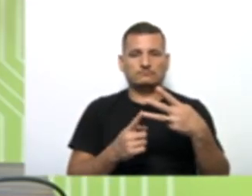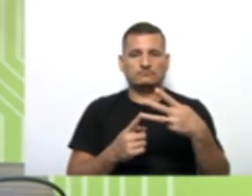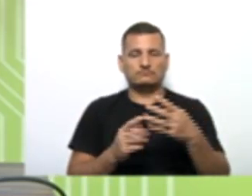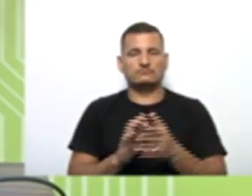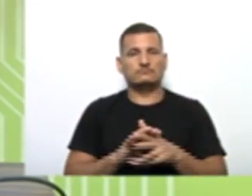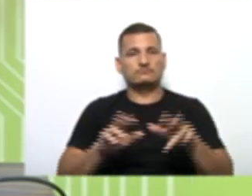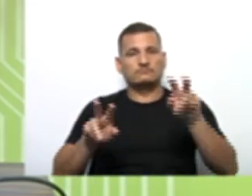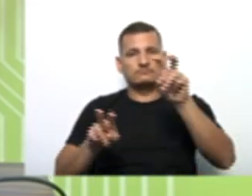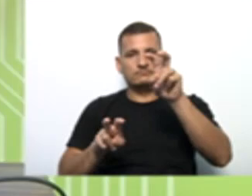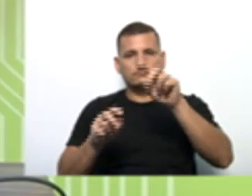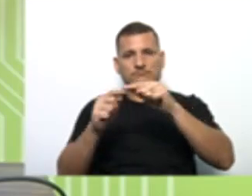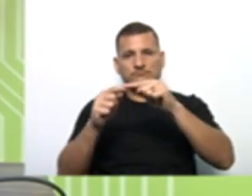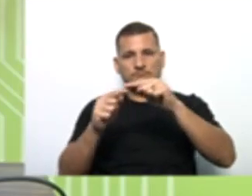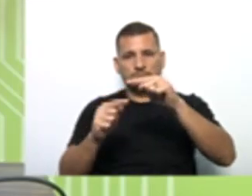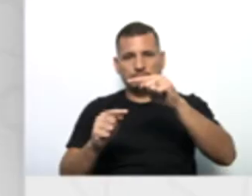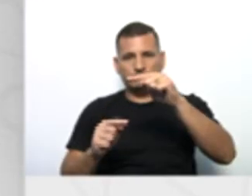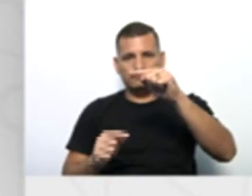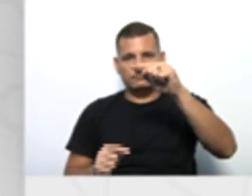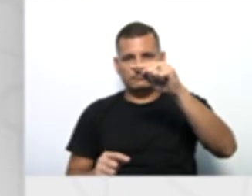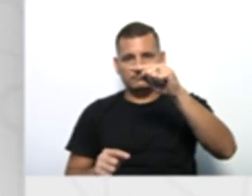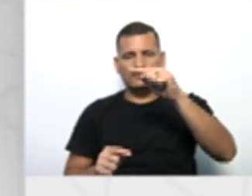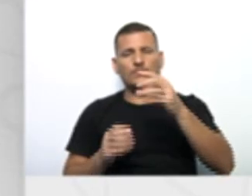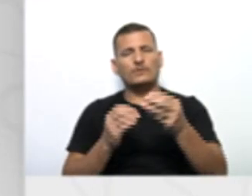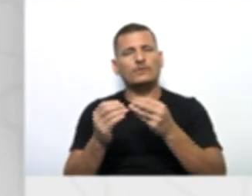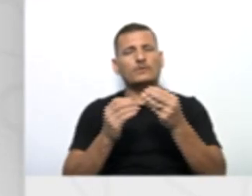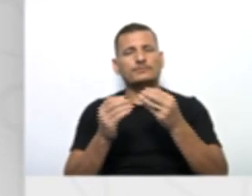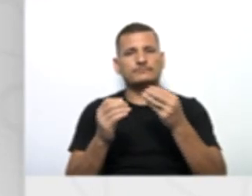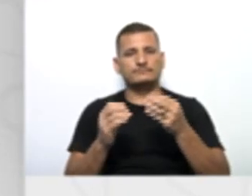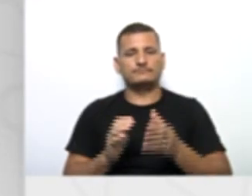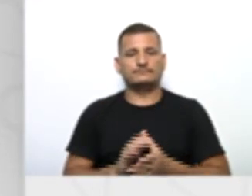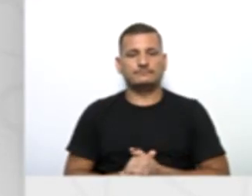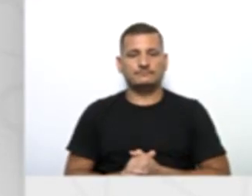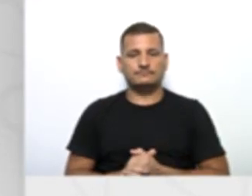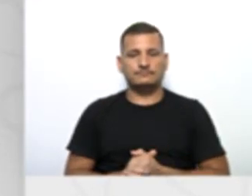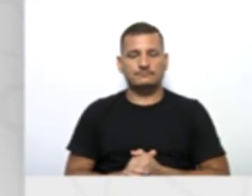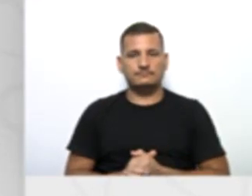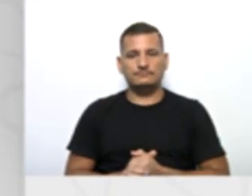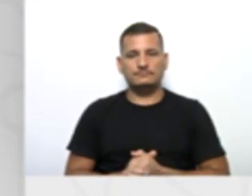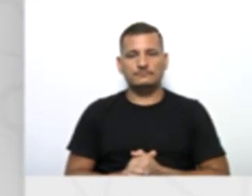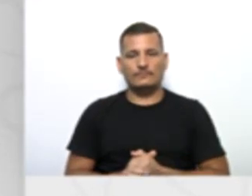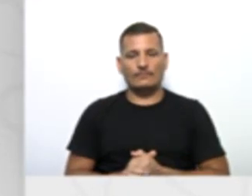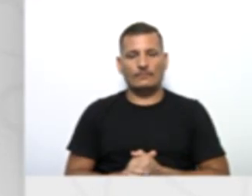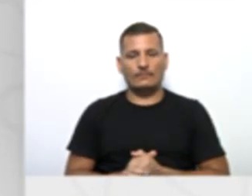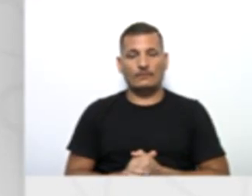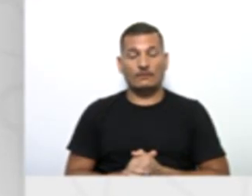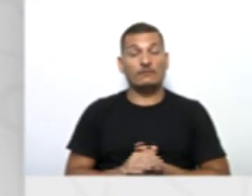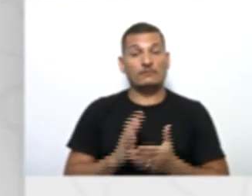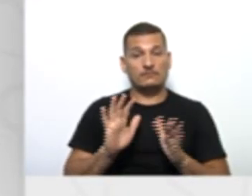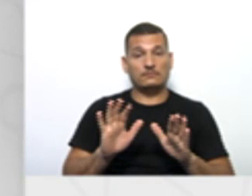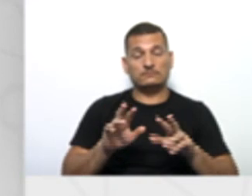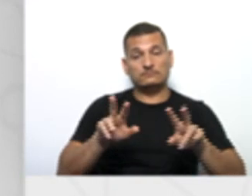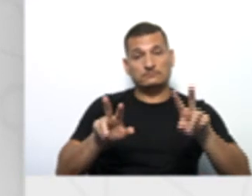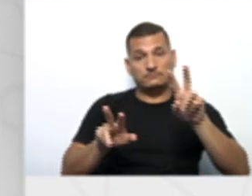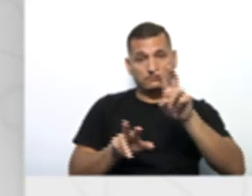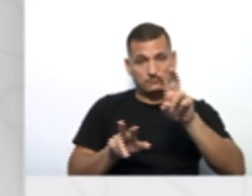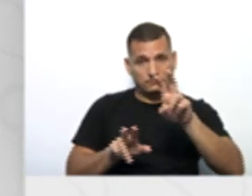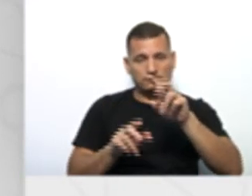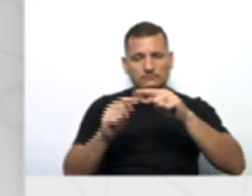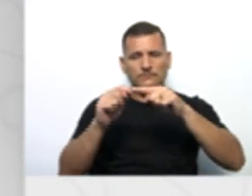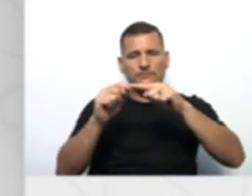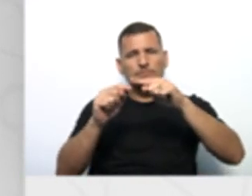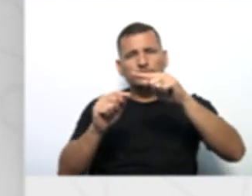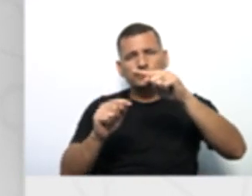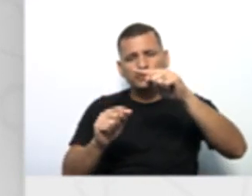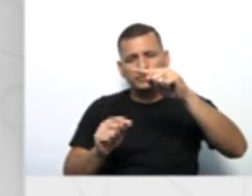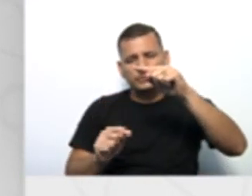direta longa. Como é que seria, professor Cássio? Então, professora Anabela, a citação direta longa são para aquelas